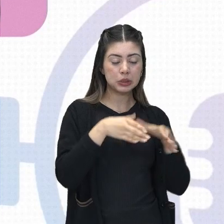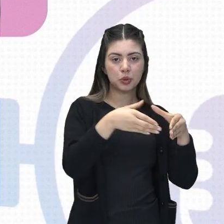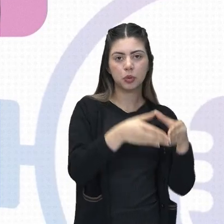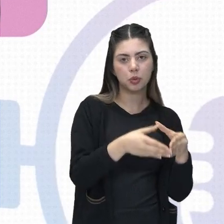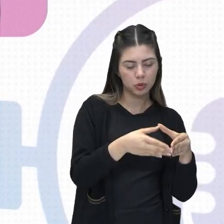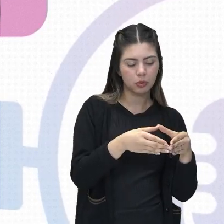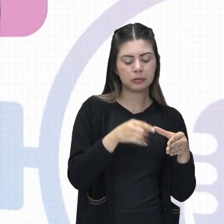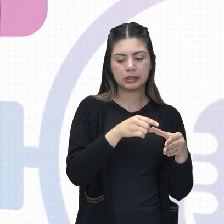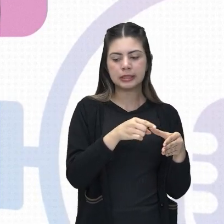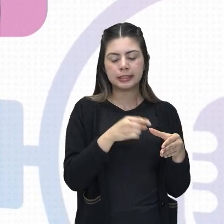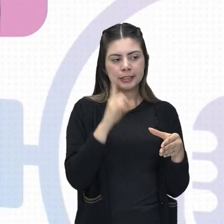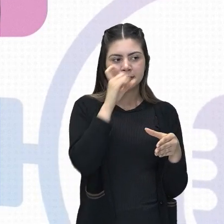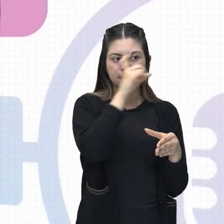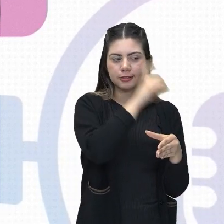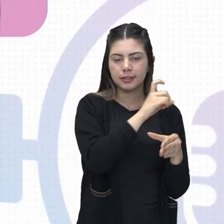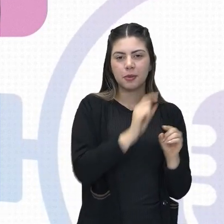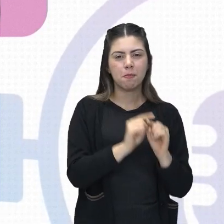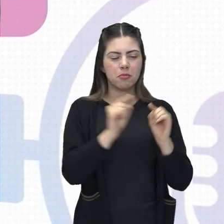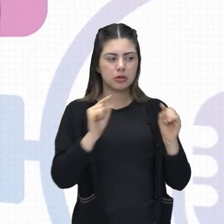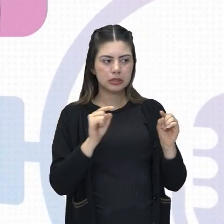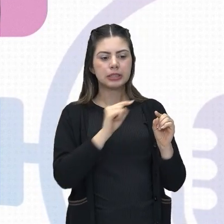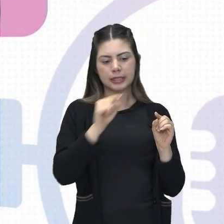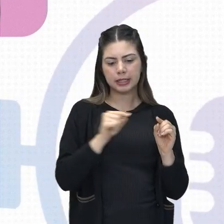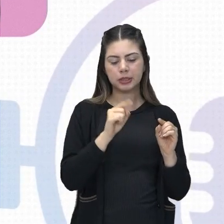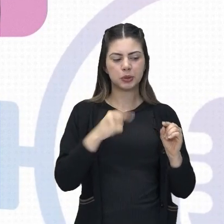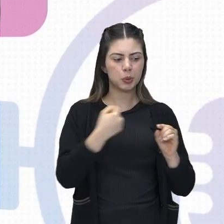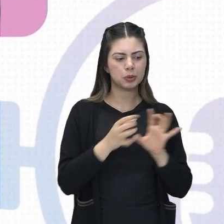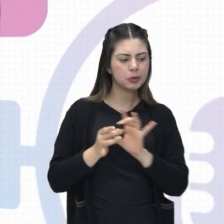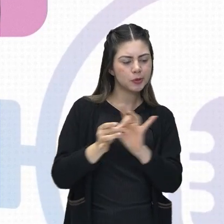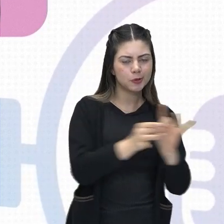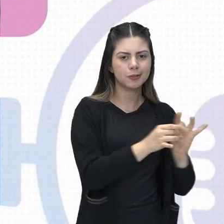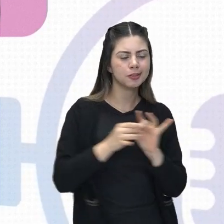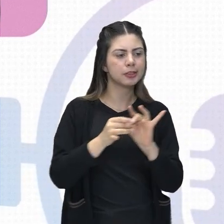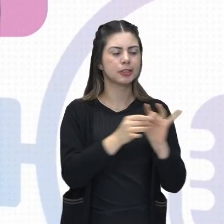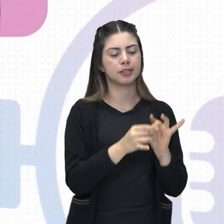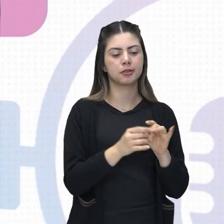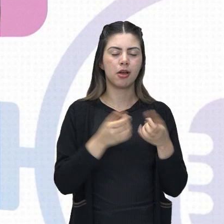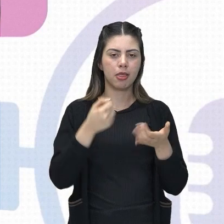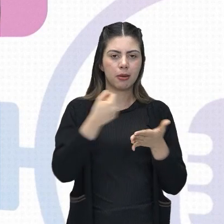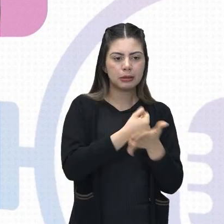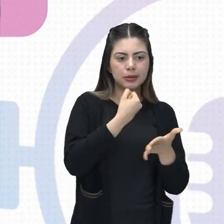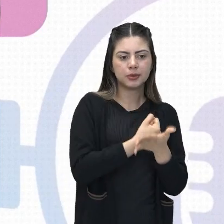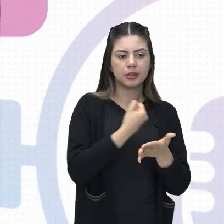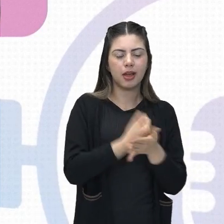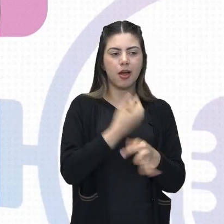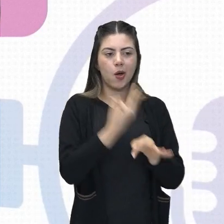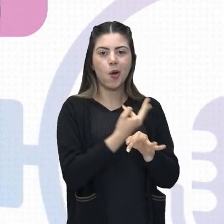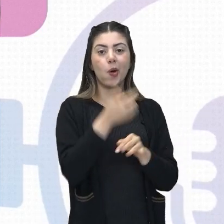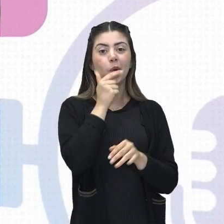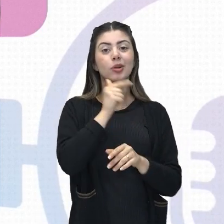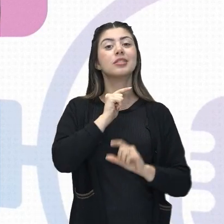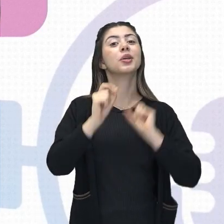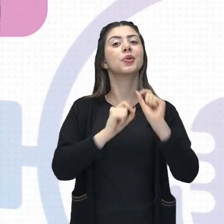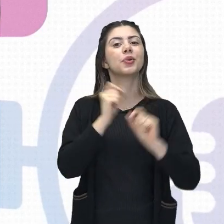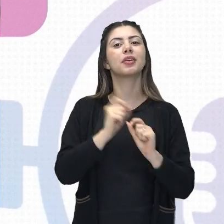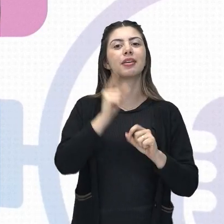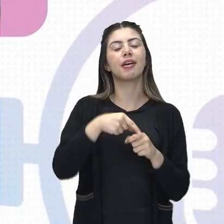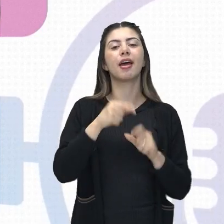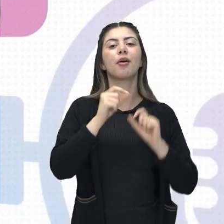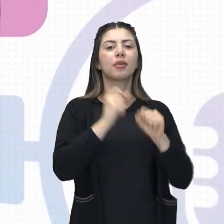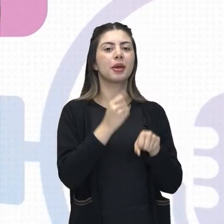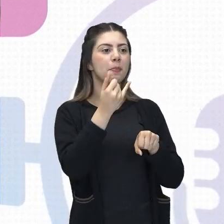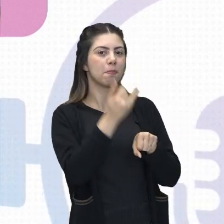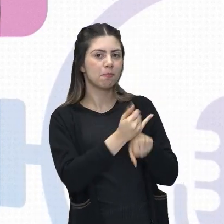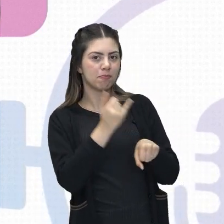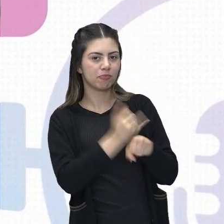entretanto, mostrou resiliência e união, garantindo uma medalha de bronze nas finais